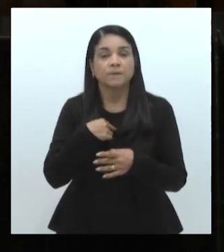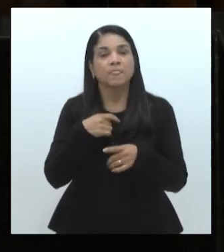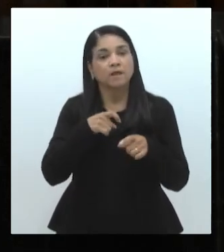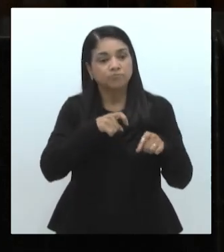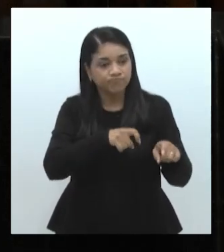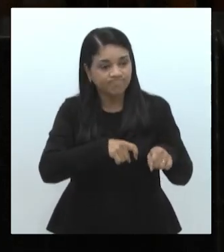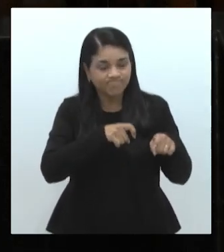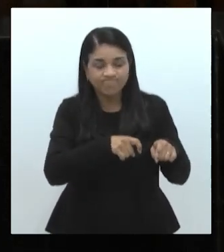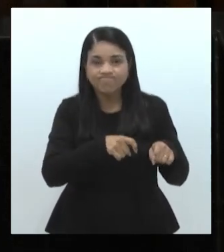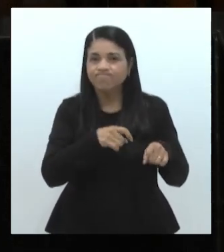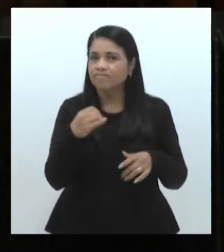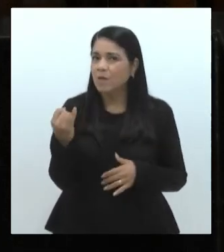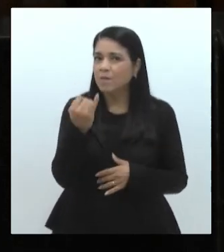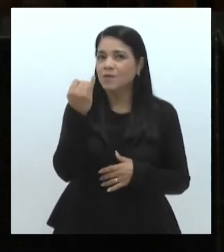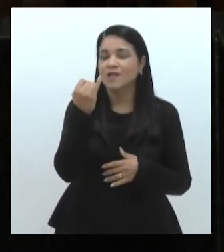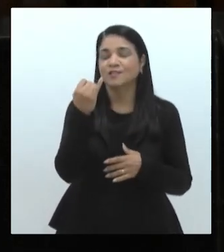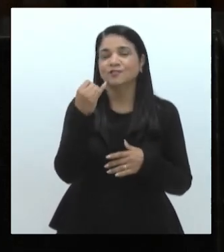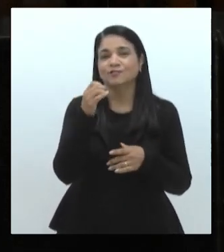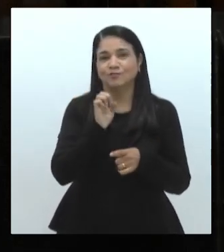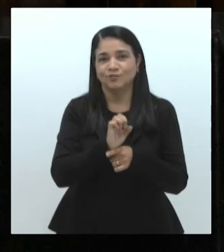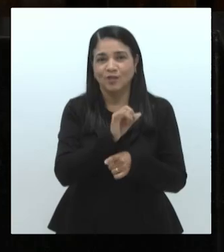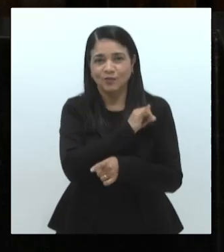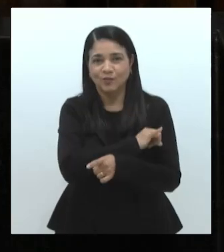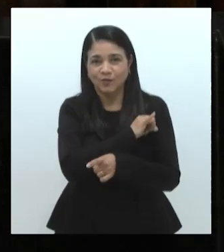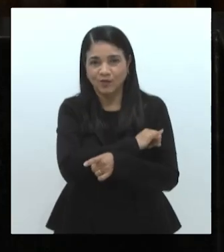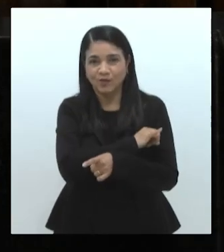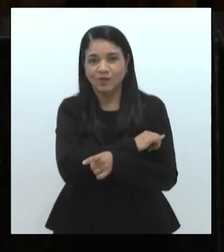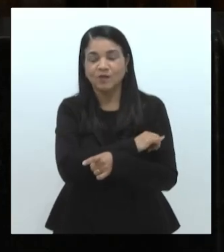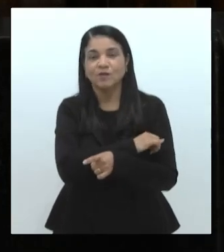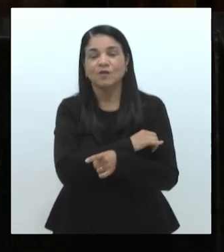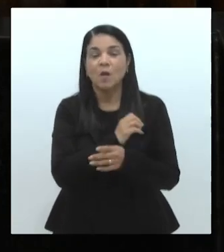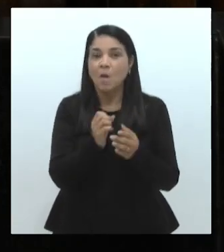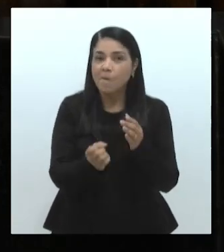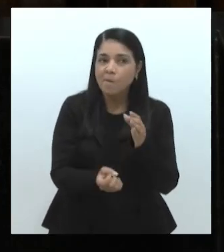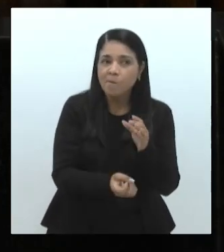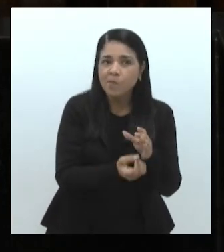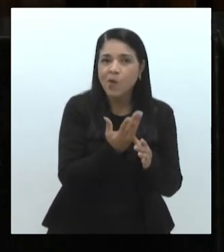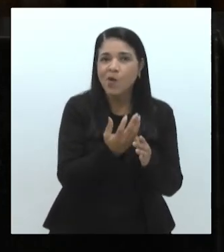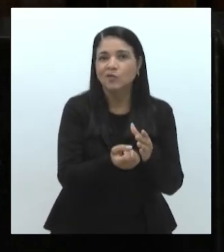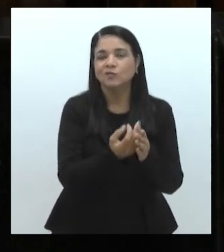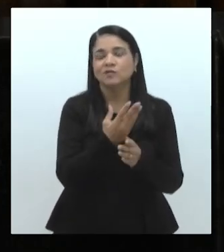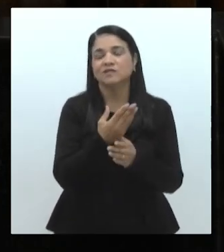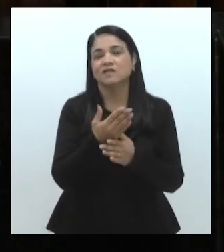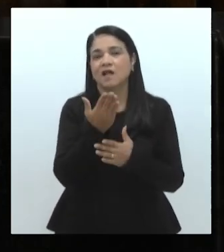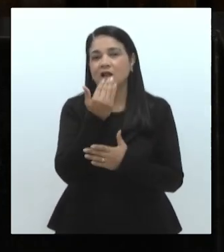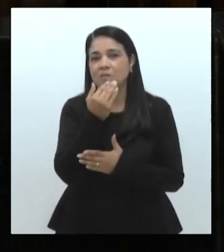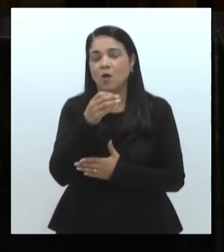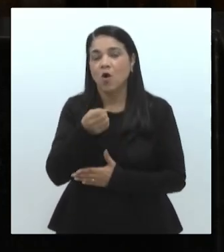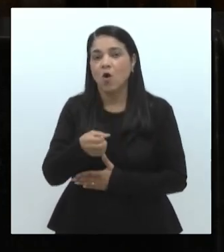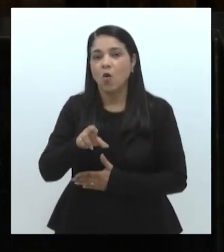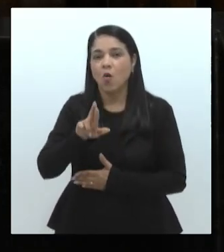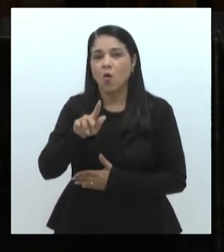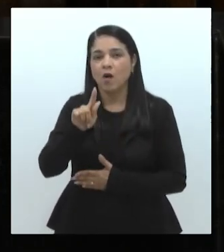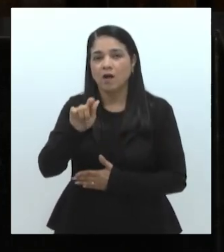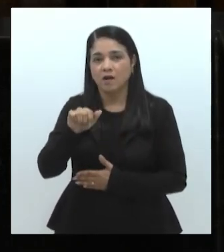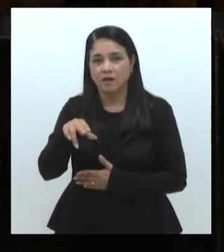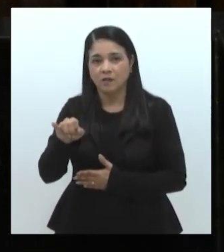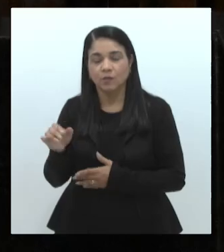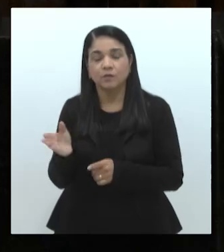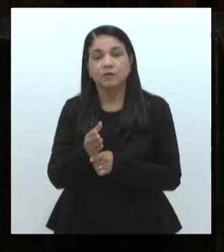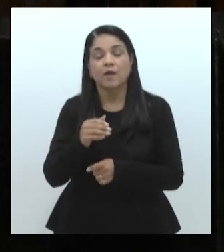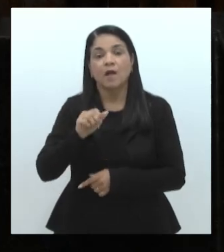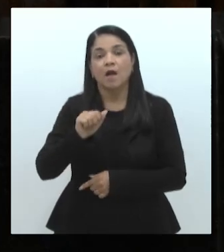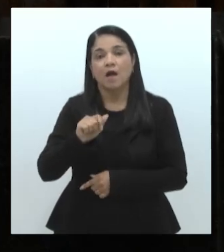agricultura familiar, em potencial para produzir alimentos orgânicos e agroecológicos, nós temos